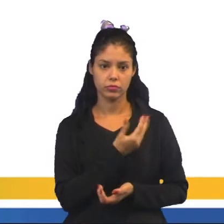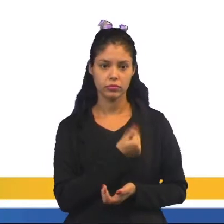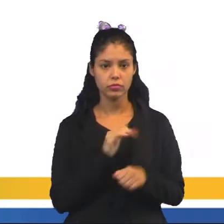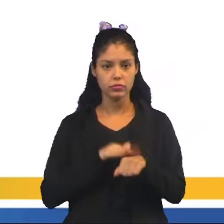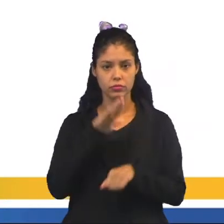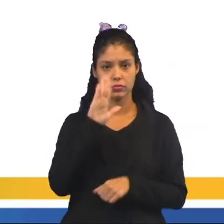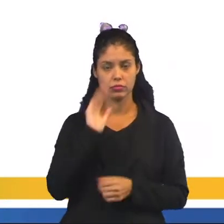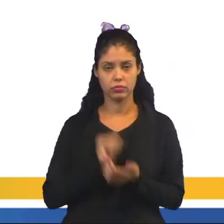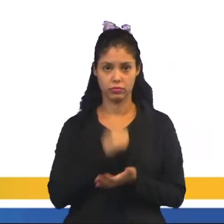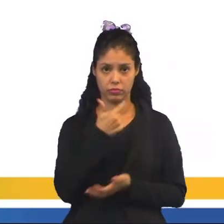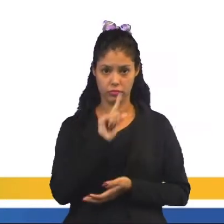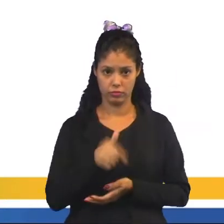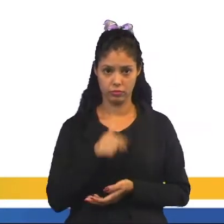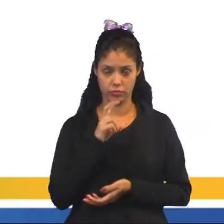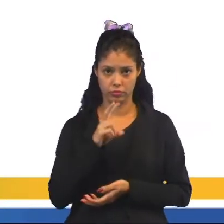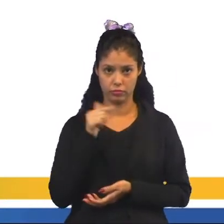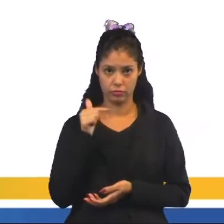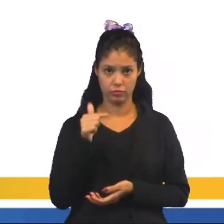sobe para